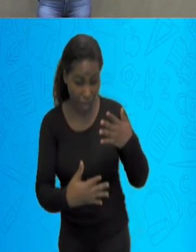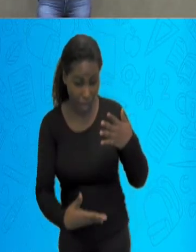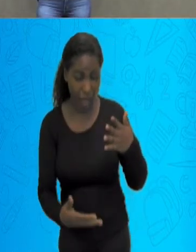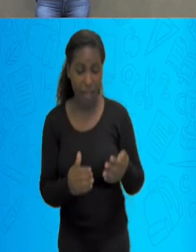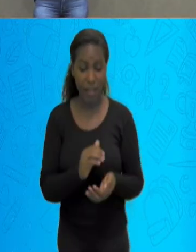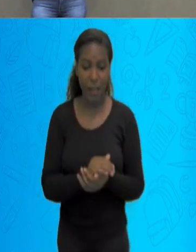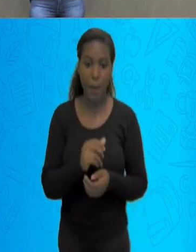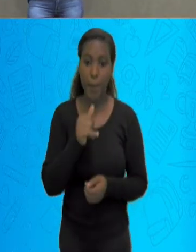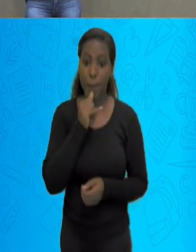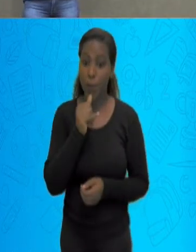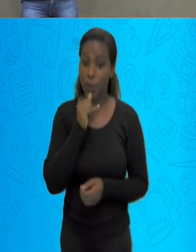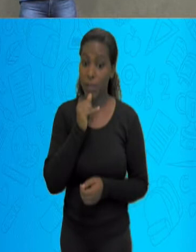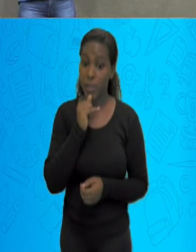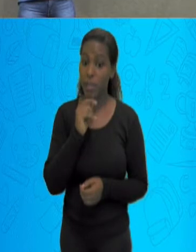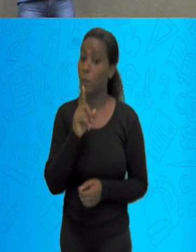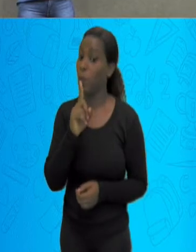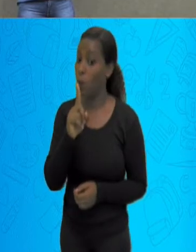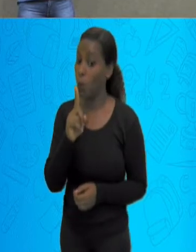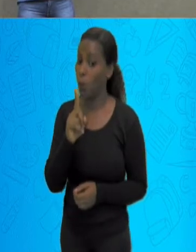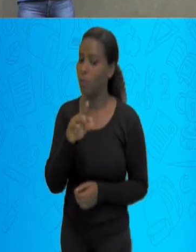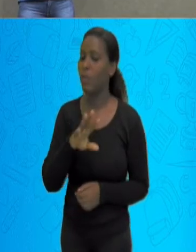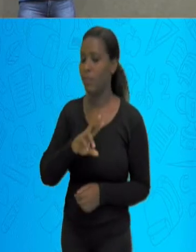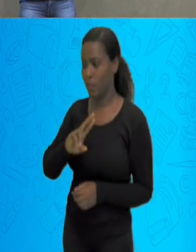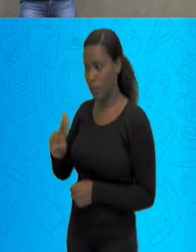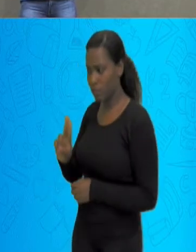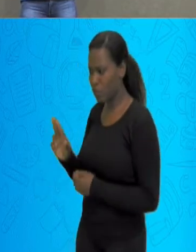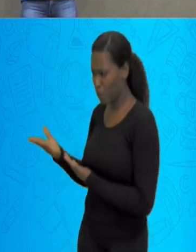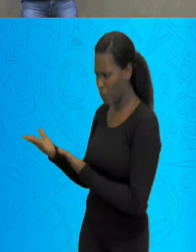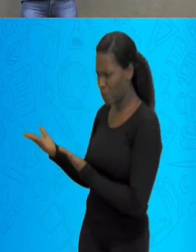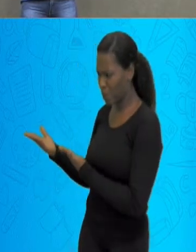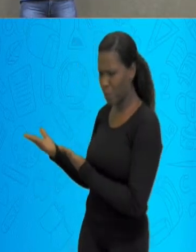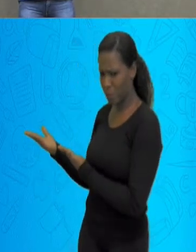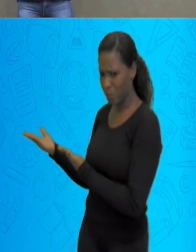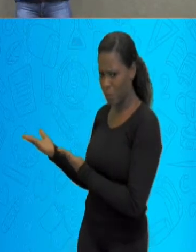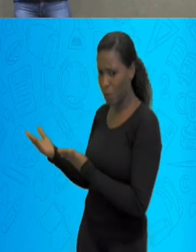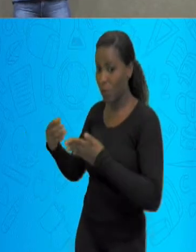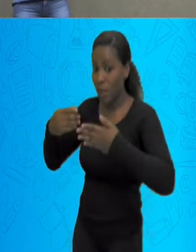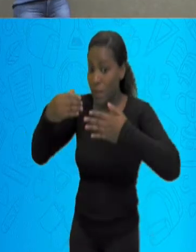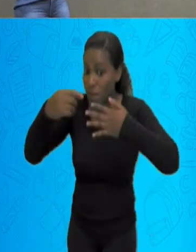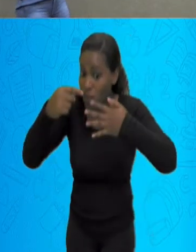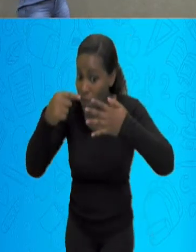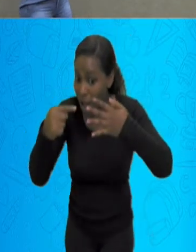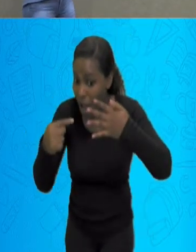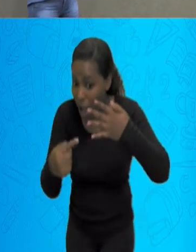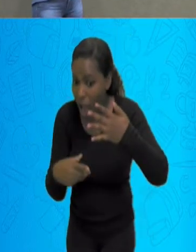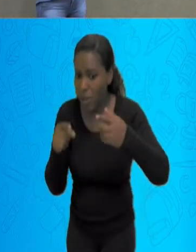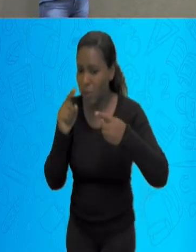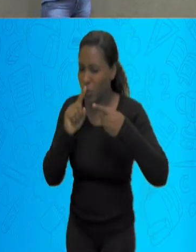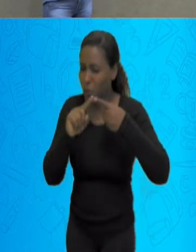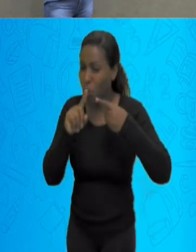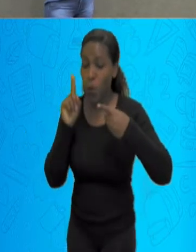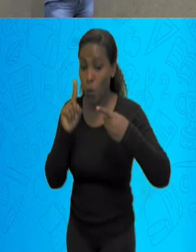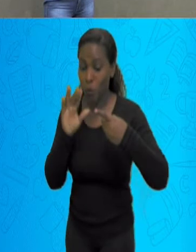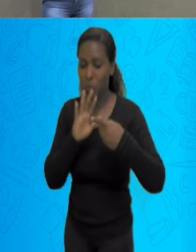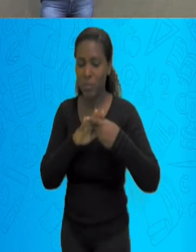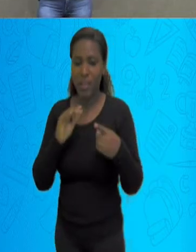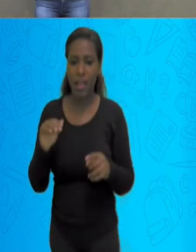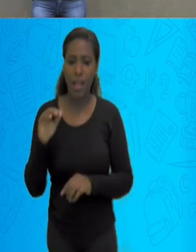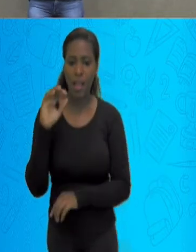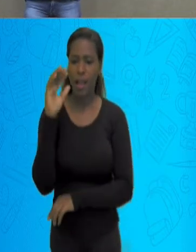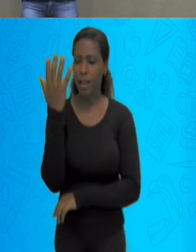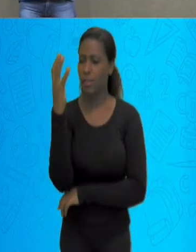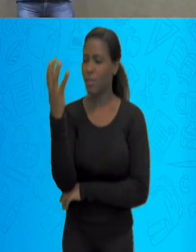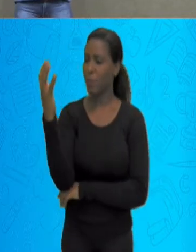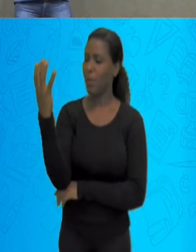já ouviu falar? Geralmente a gente ouve falar das pessoas mais antigas. Se quebrou um espelho, pode ser que dê